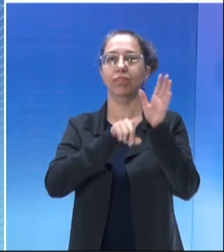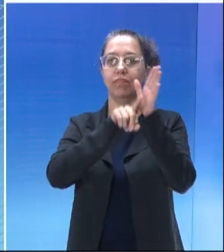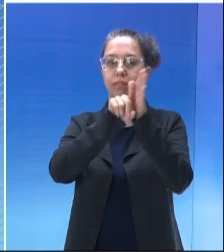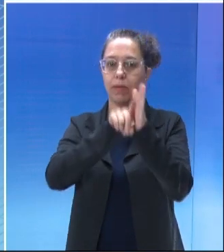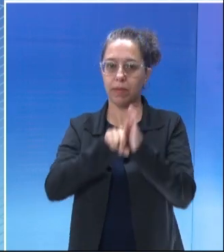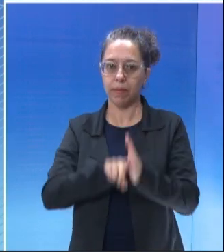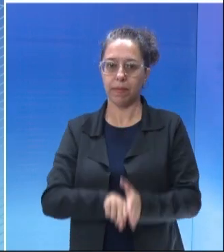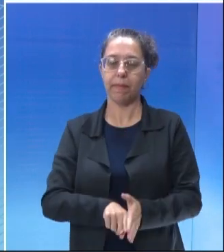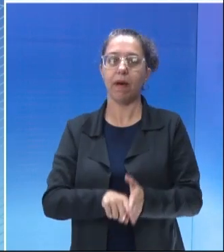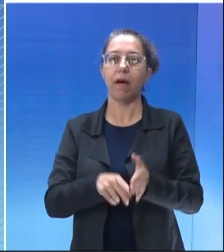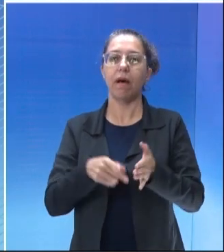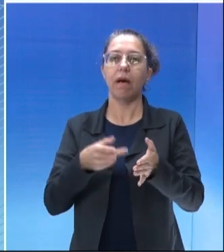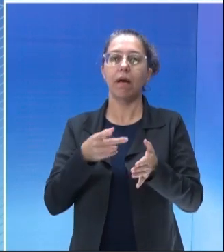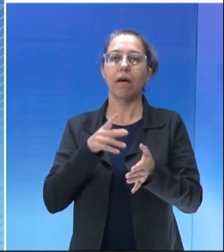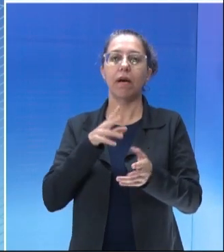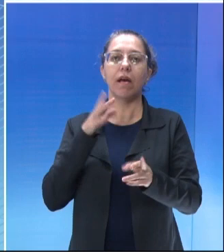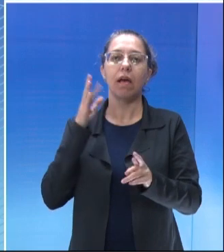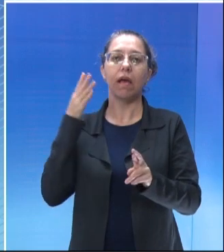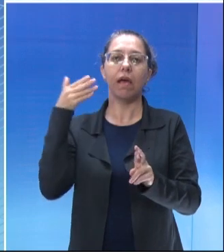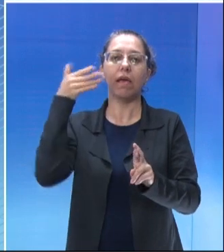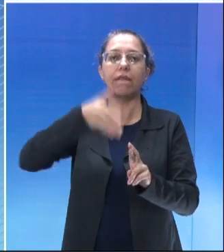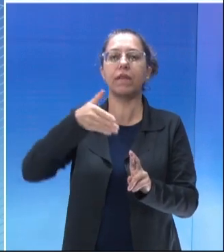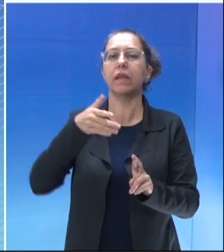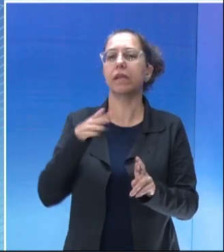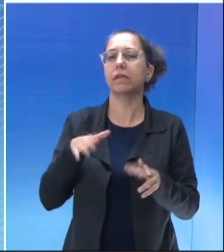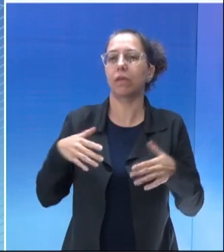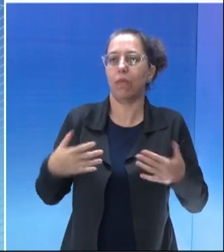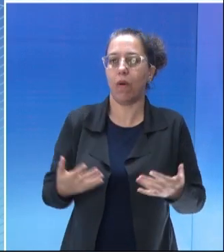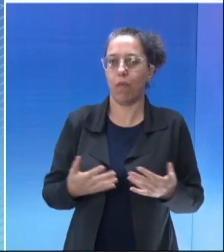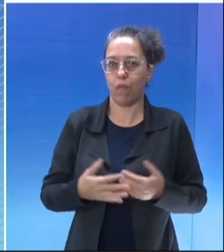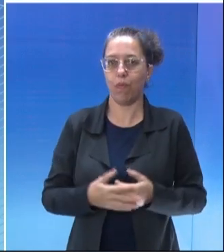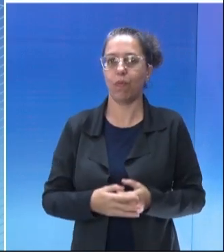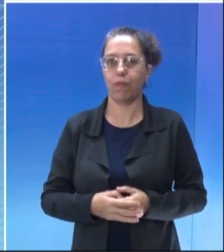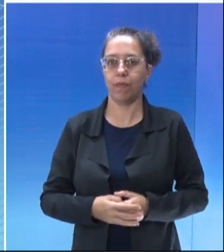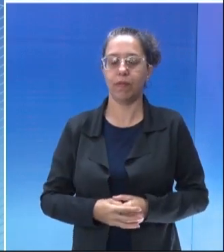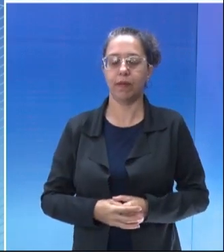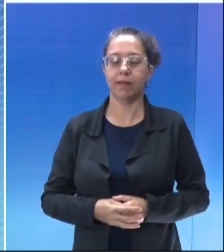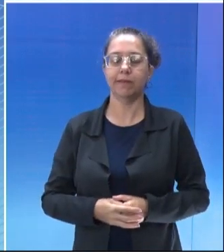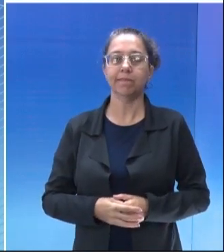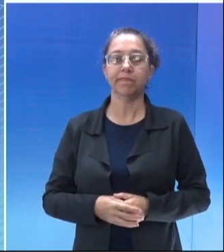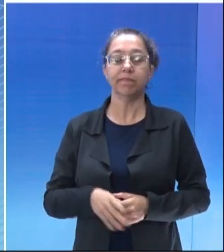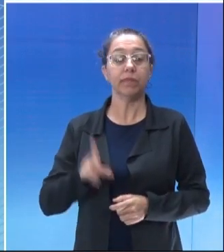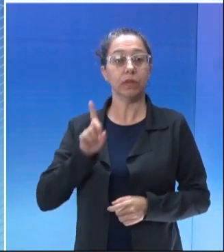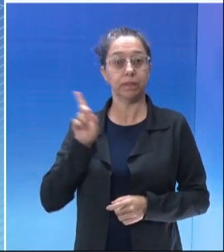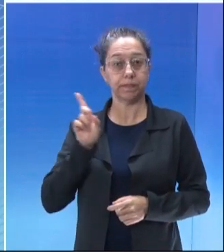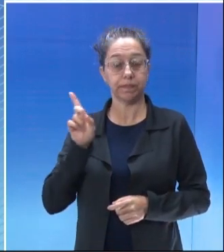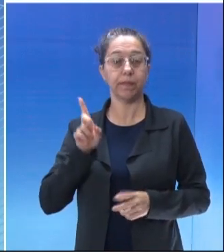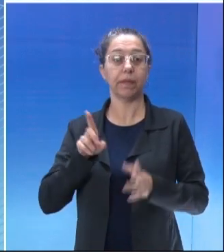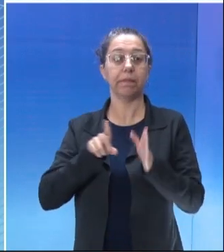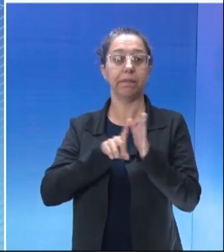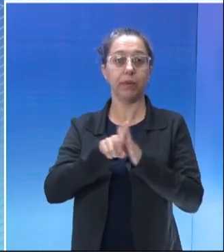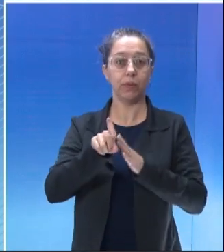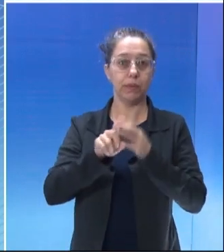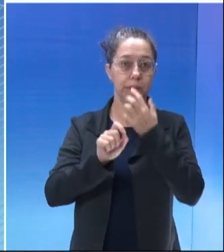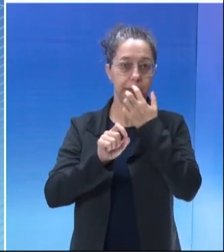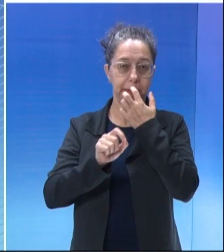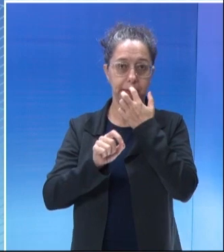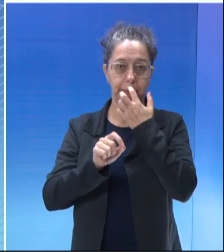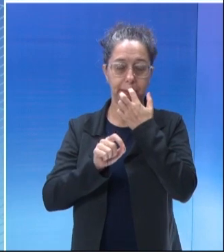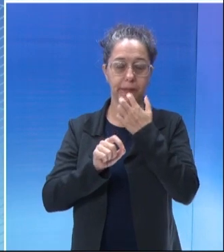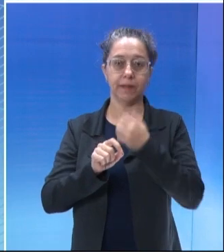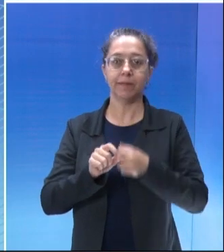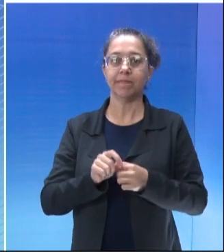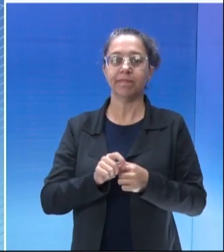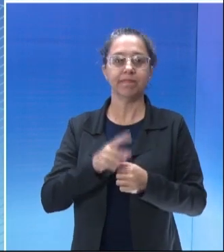a fonte de onde foi extraída o enunciado dessa questão. Essa questão, ela traz um conteúdo assim